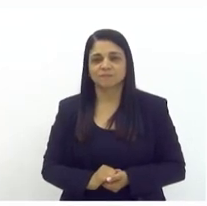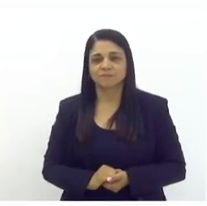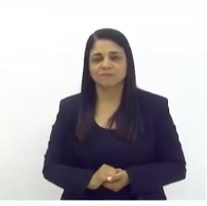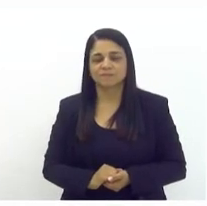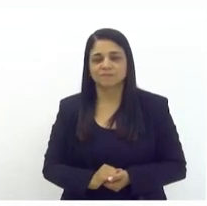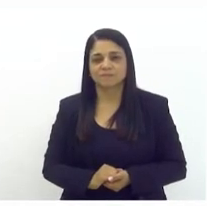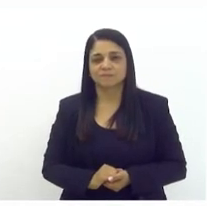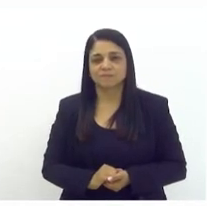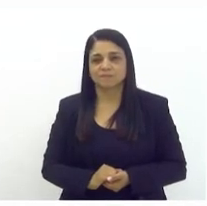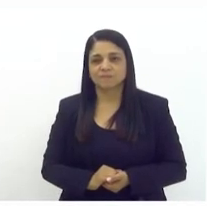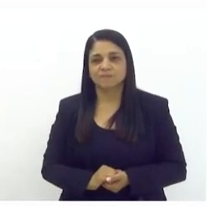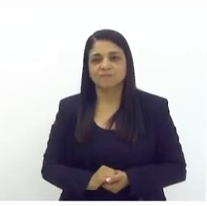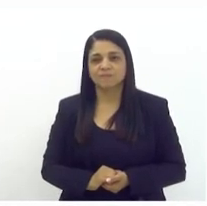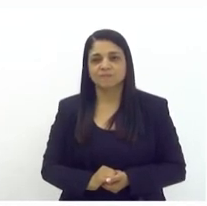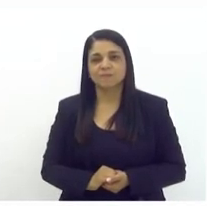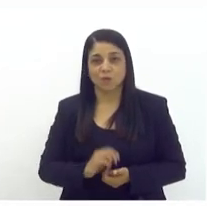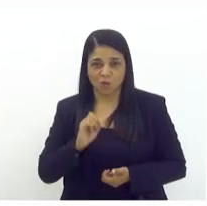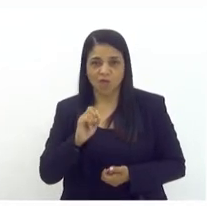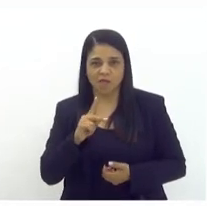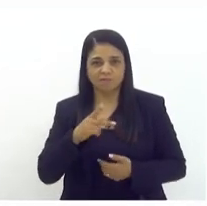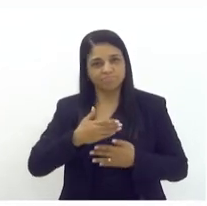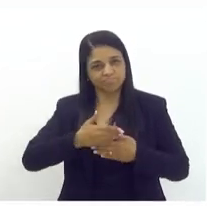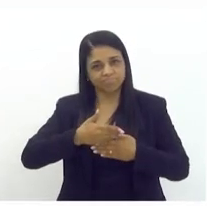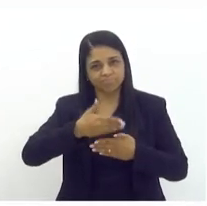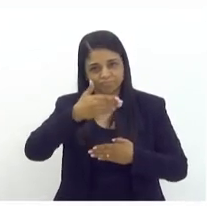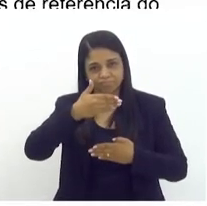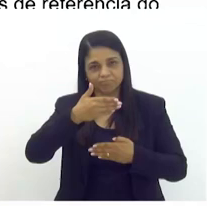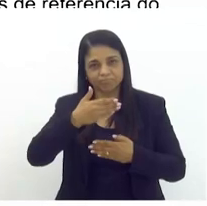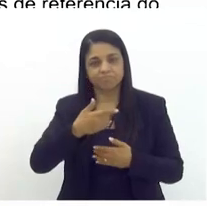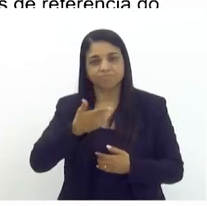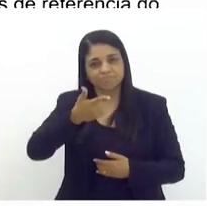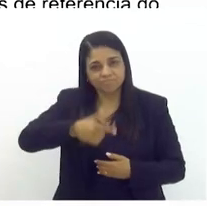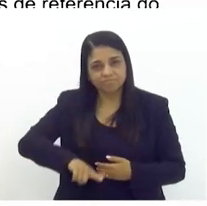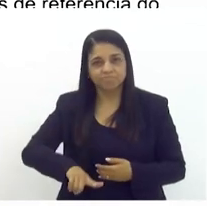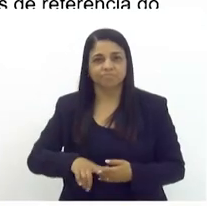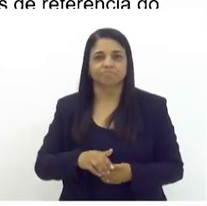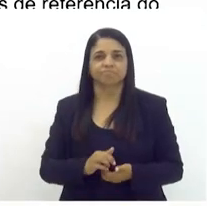Ok podemos avançar então